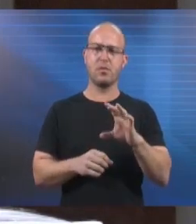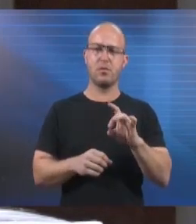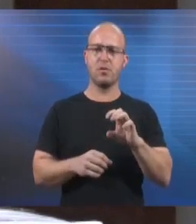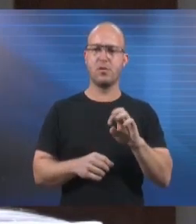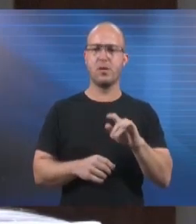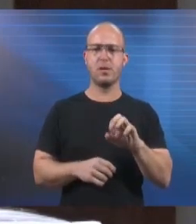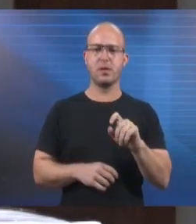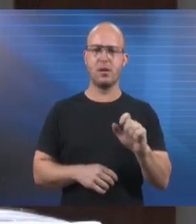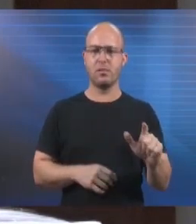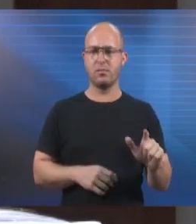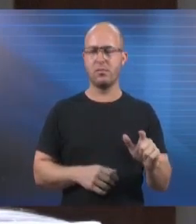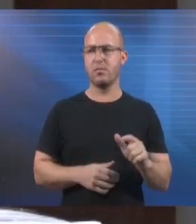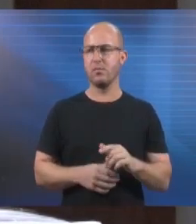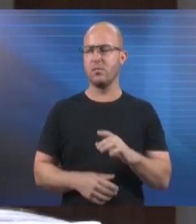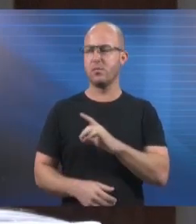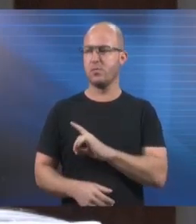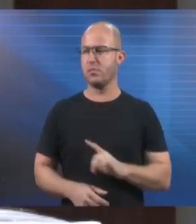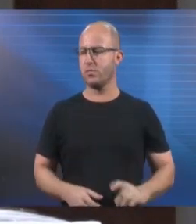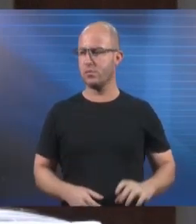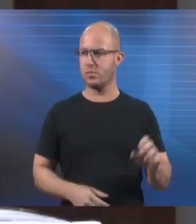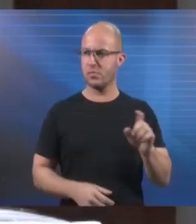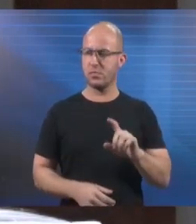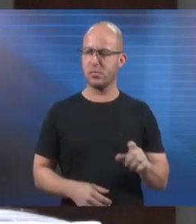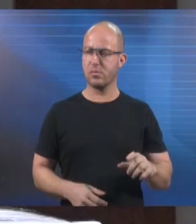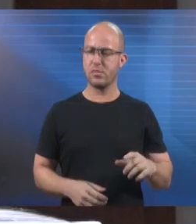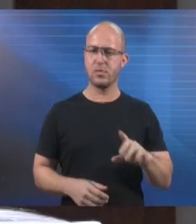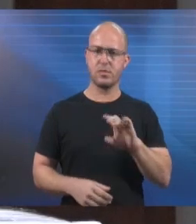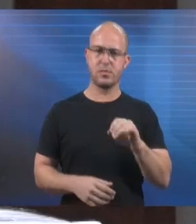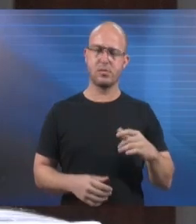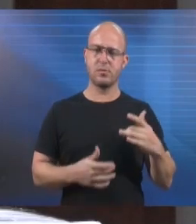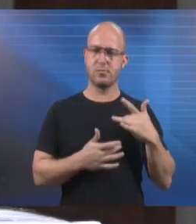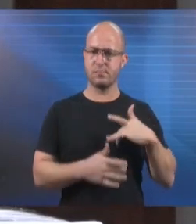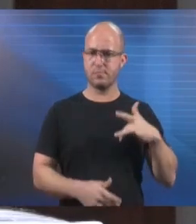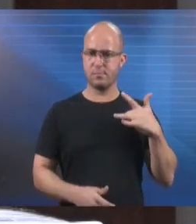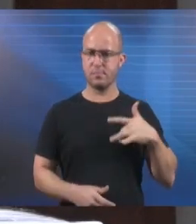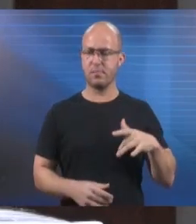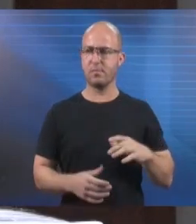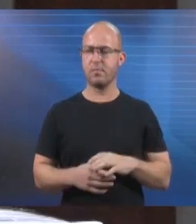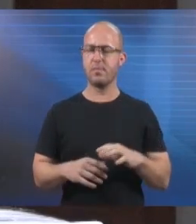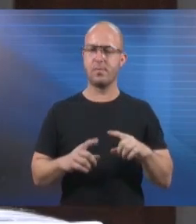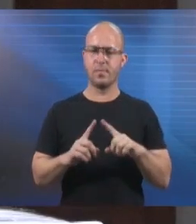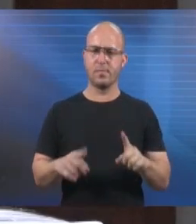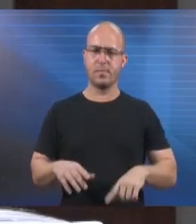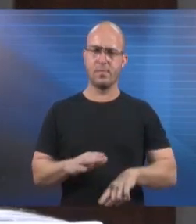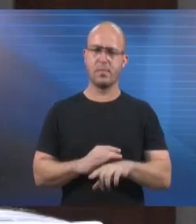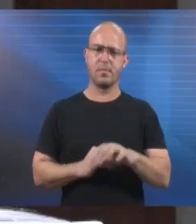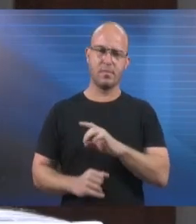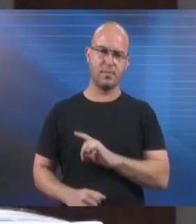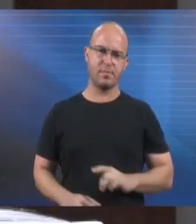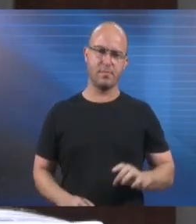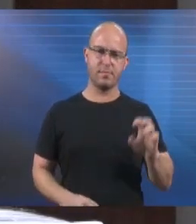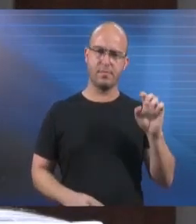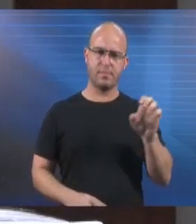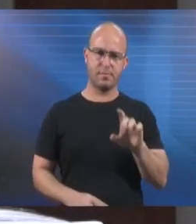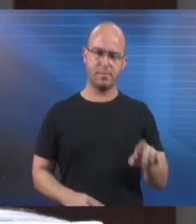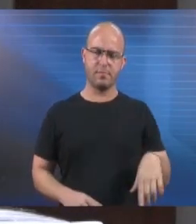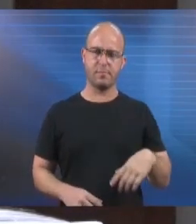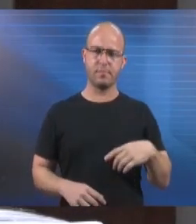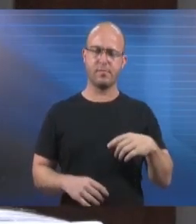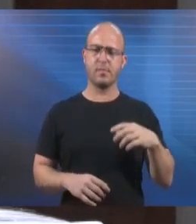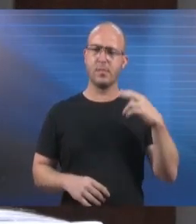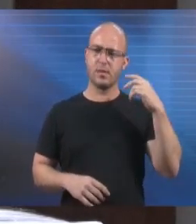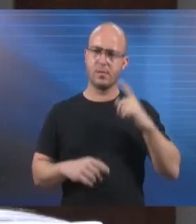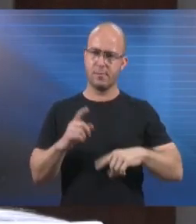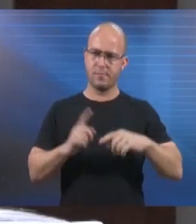coloretal Deputado Ezequiel Ferreira institui o dia da caridade projeto de lei Deputado ezequel Ferreira reconhece o patrimônio